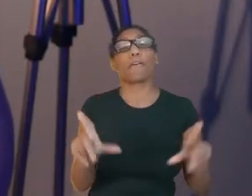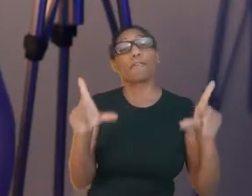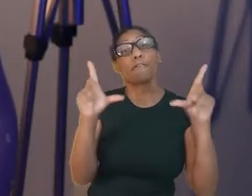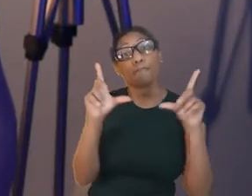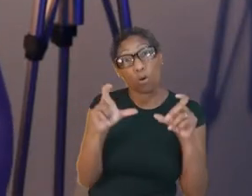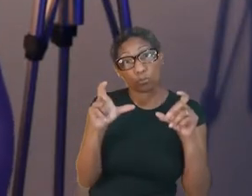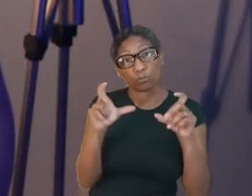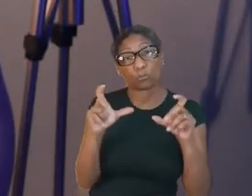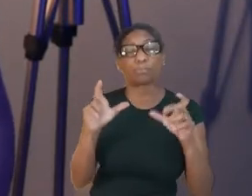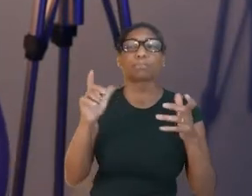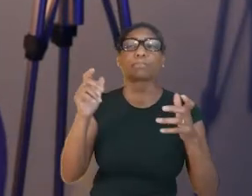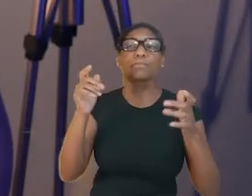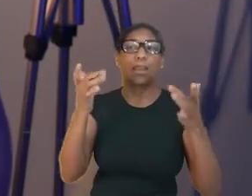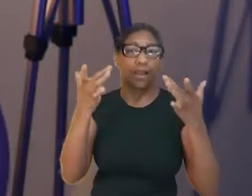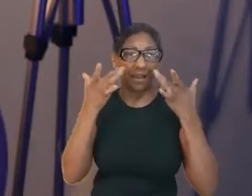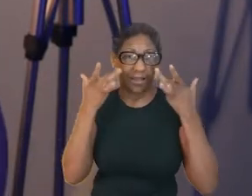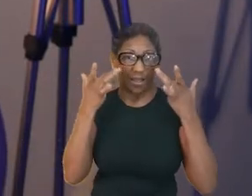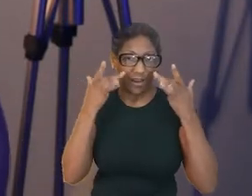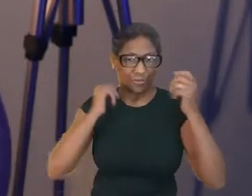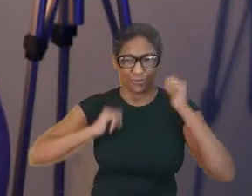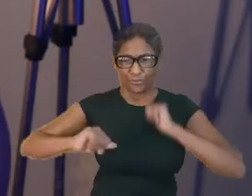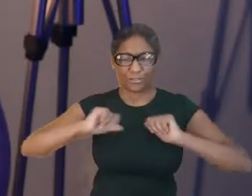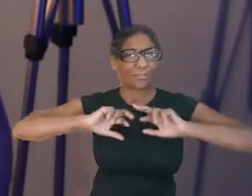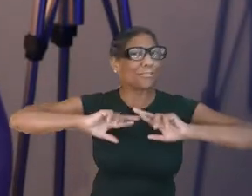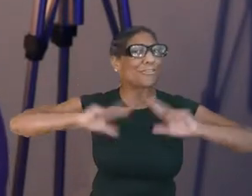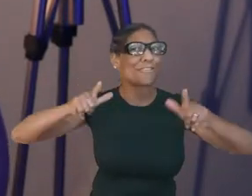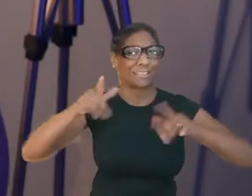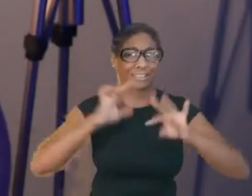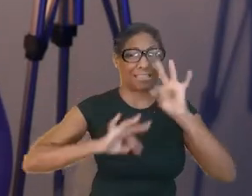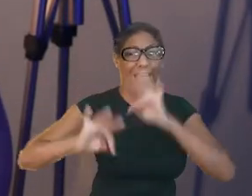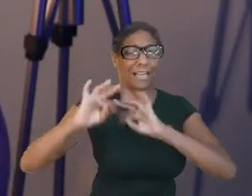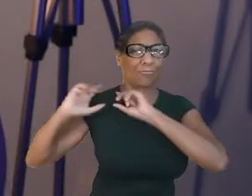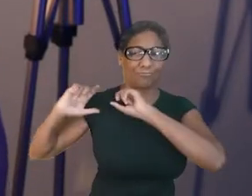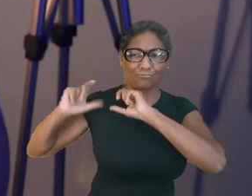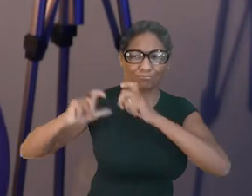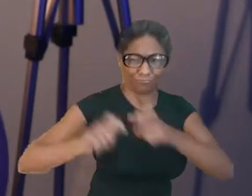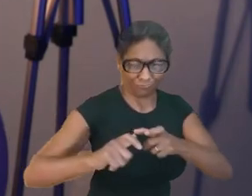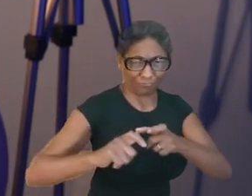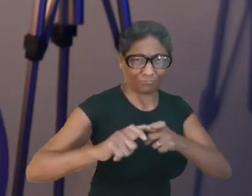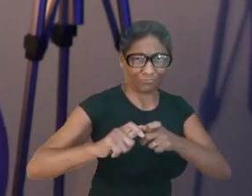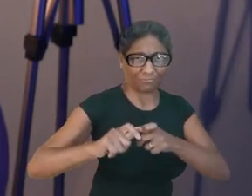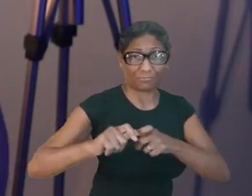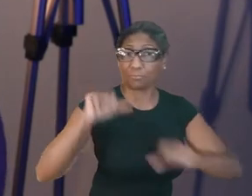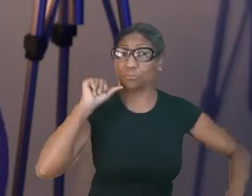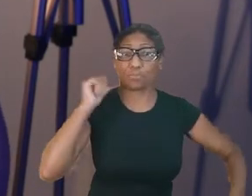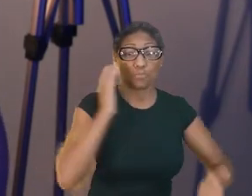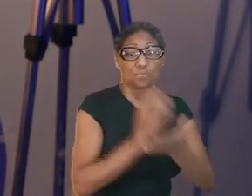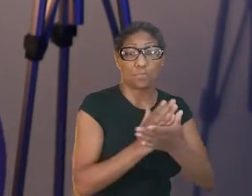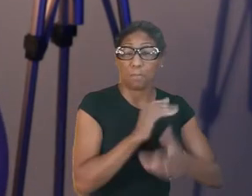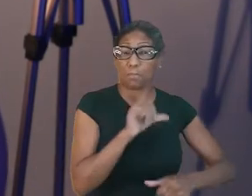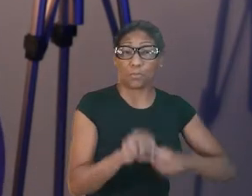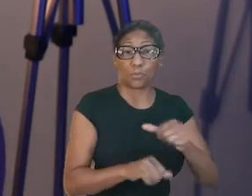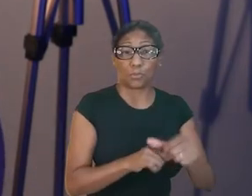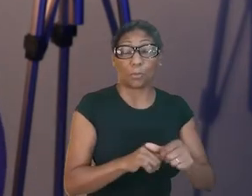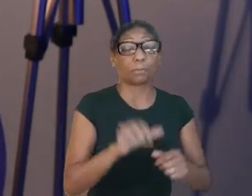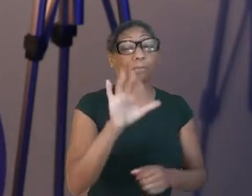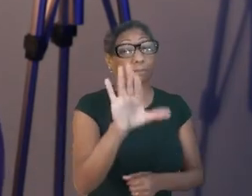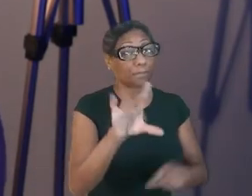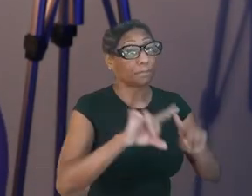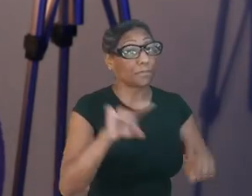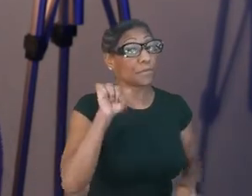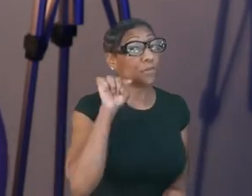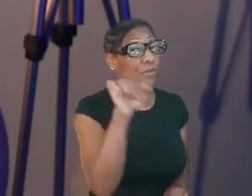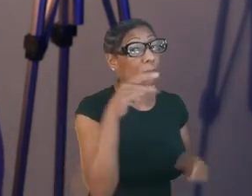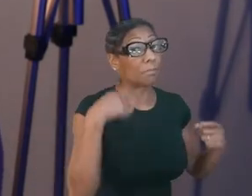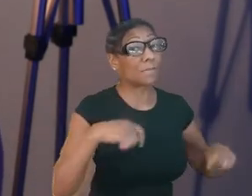vai contra todas as técnicas tradicionais que você aprendeu até então. Mas na verdade, é que você